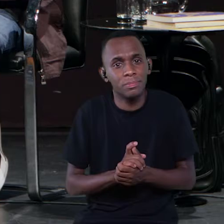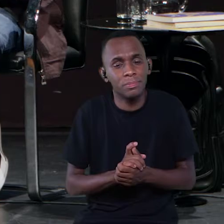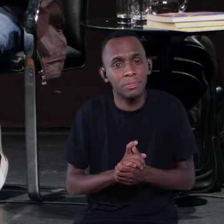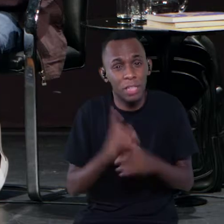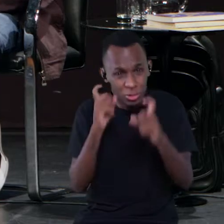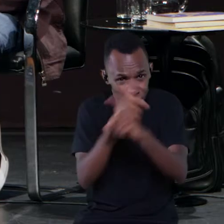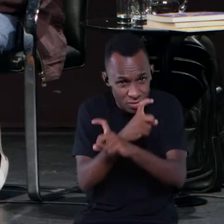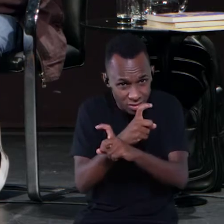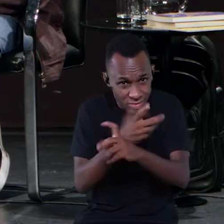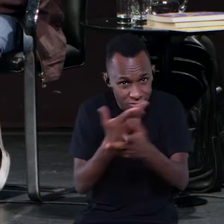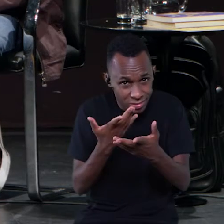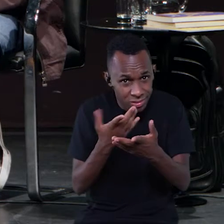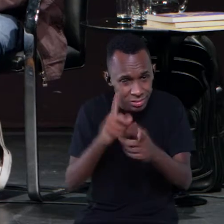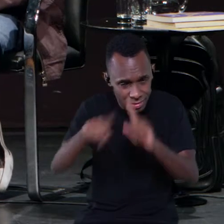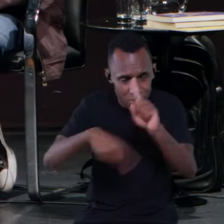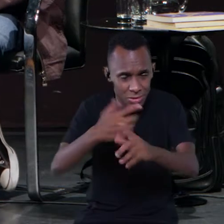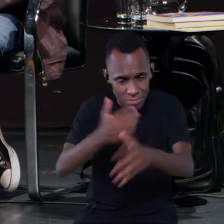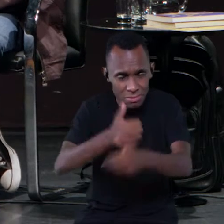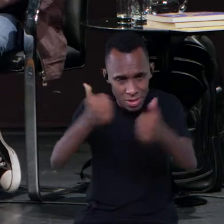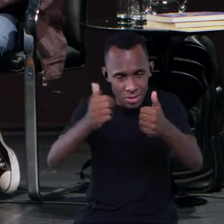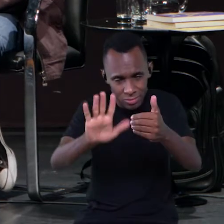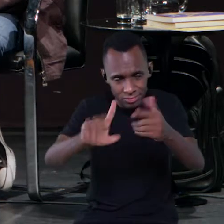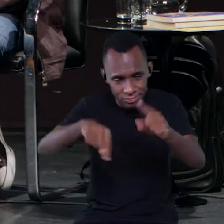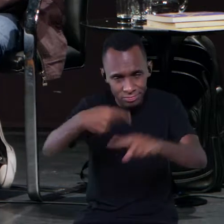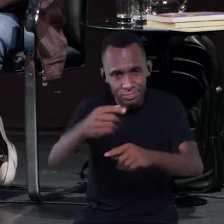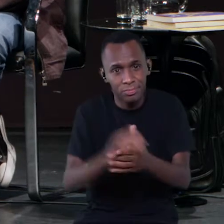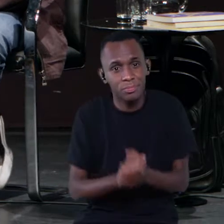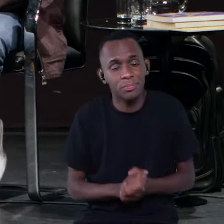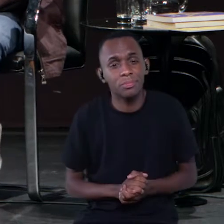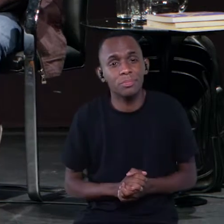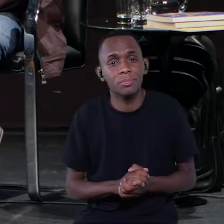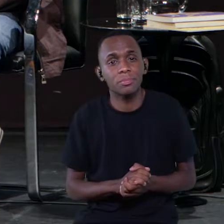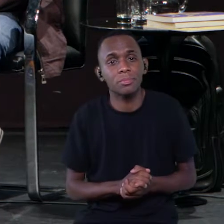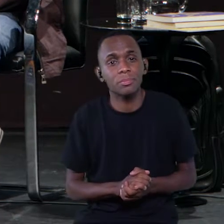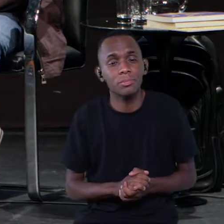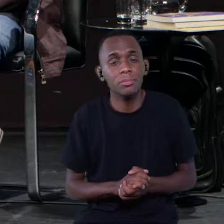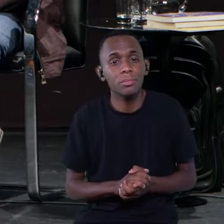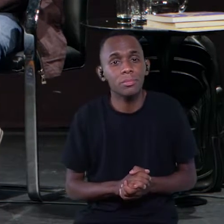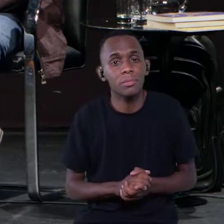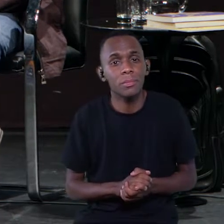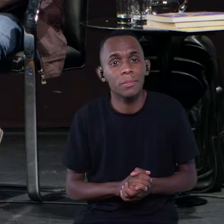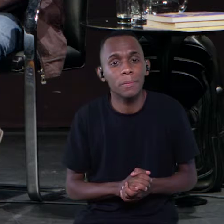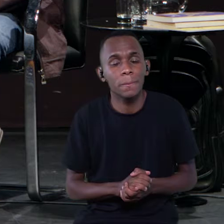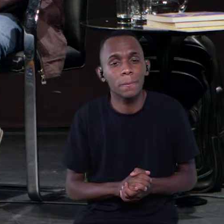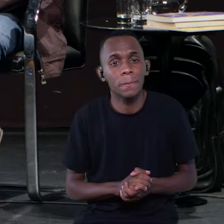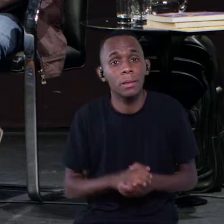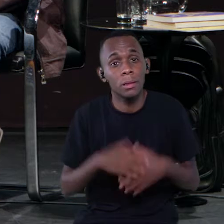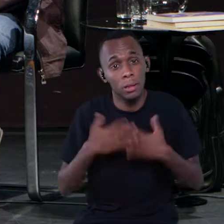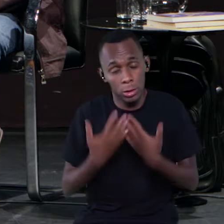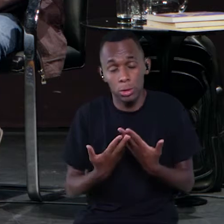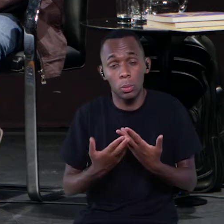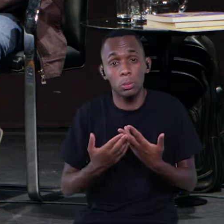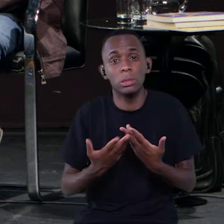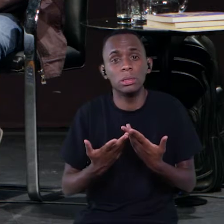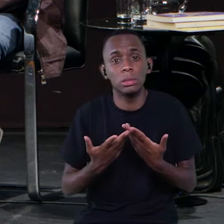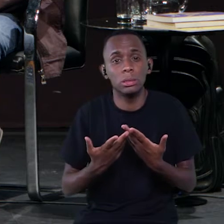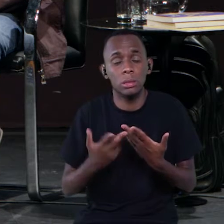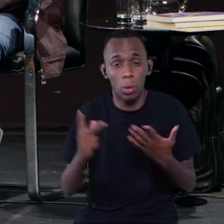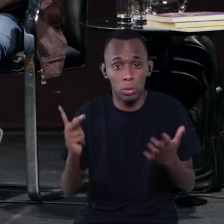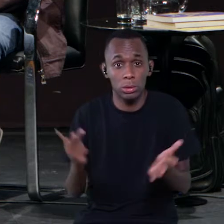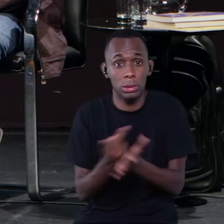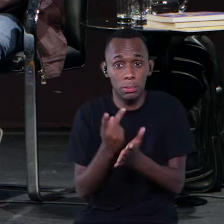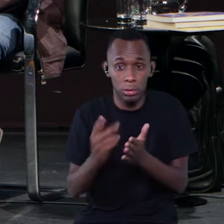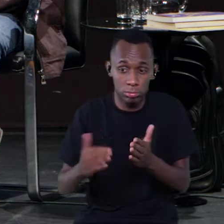Tá, né? Daqui a pouquinho melhora, viu? Estou falando. Mas é que de fato, essa tendência de